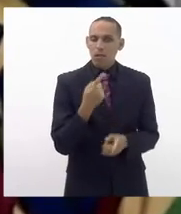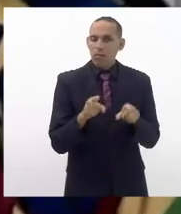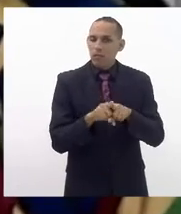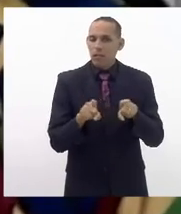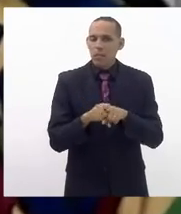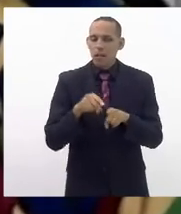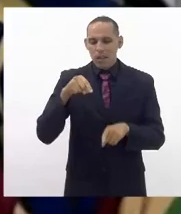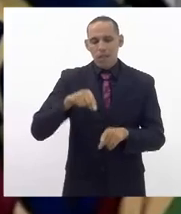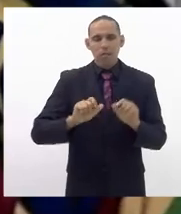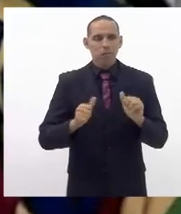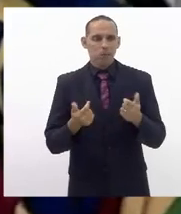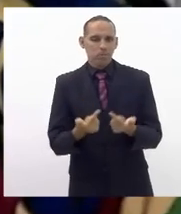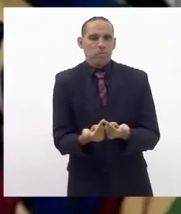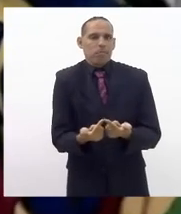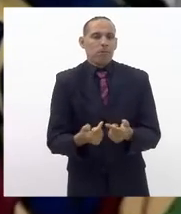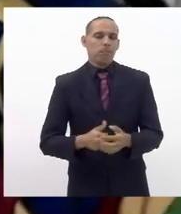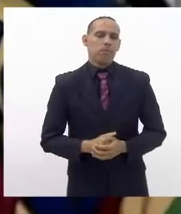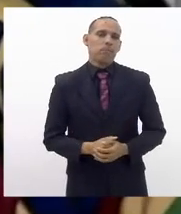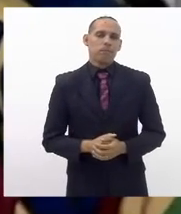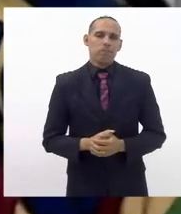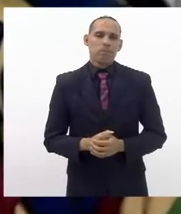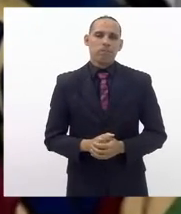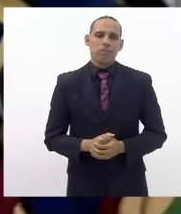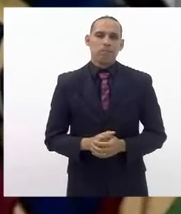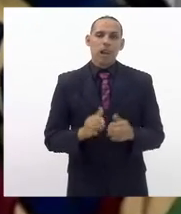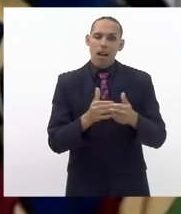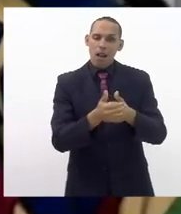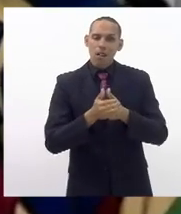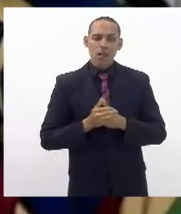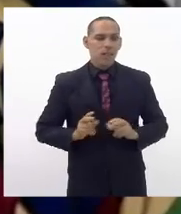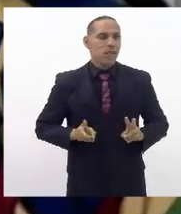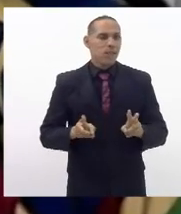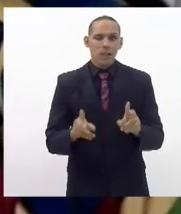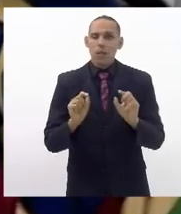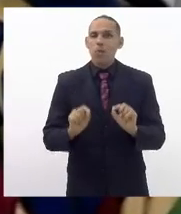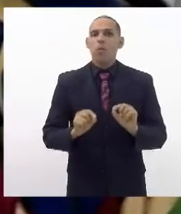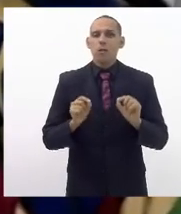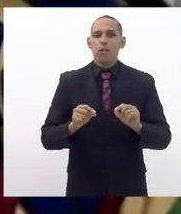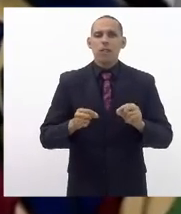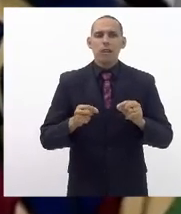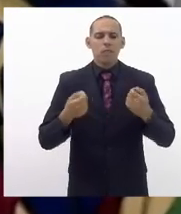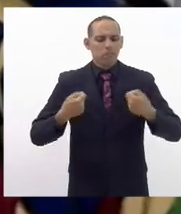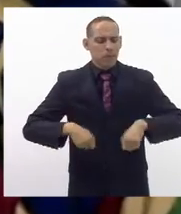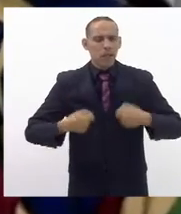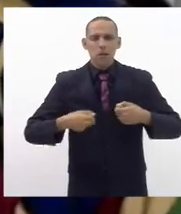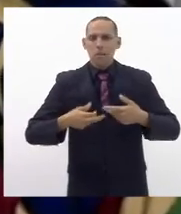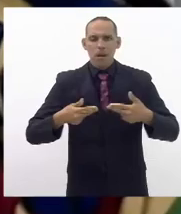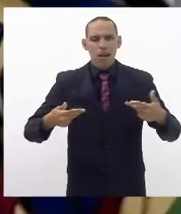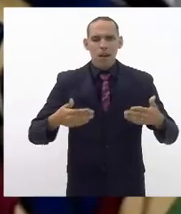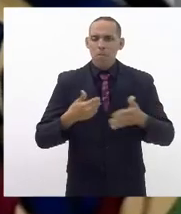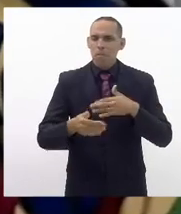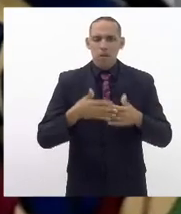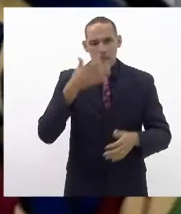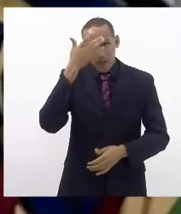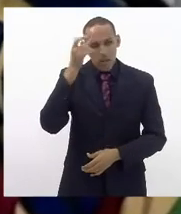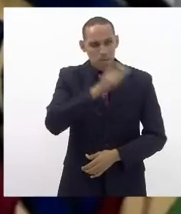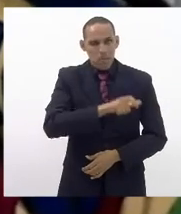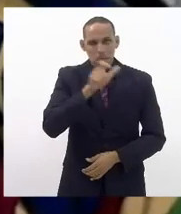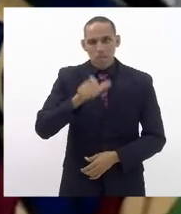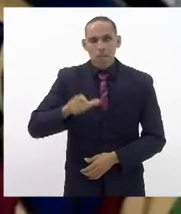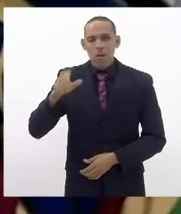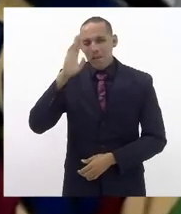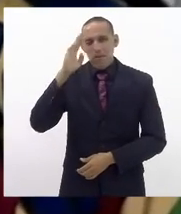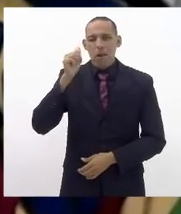casa parlamentar e que acolhe sempre as demandas, seja de qualquer pessoa, mas principalmente